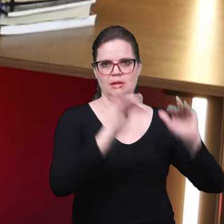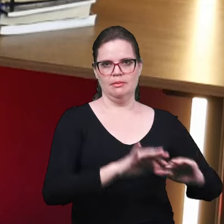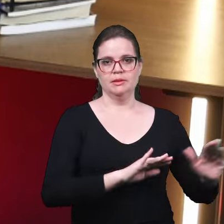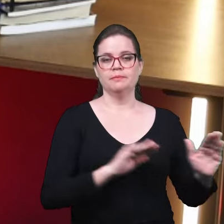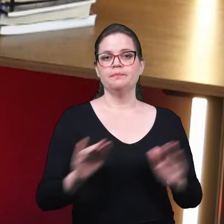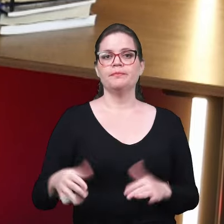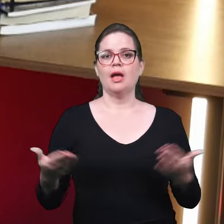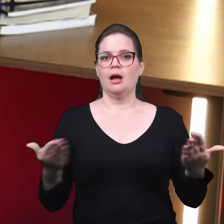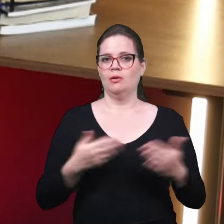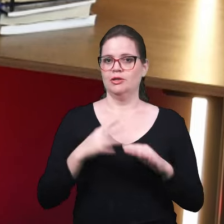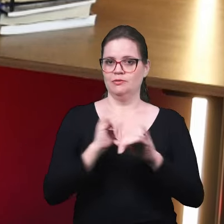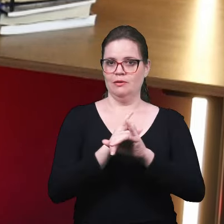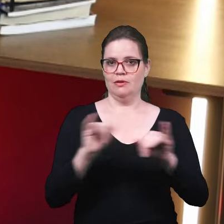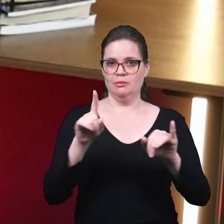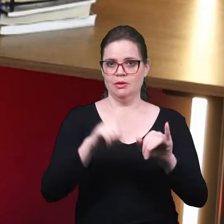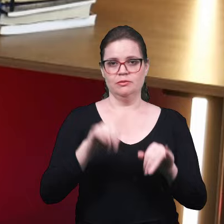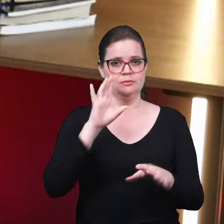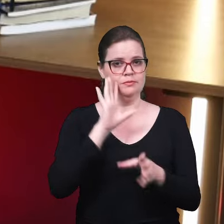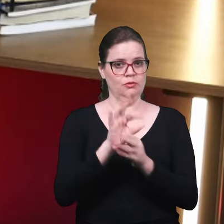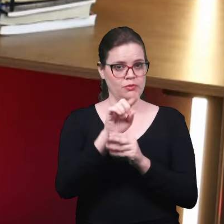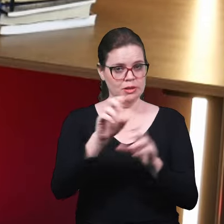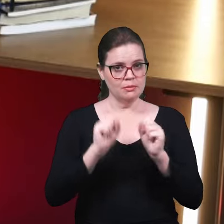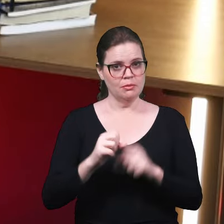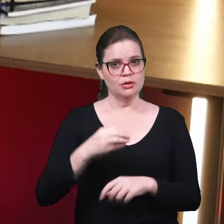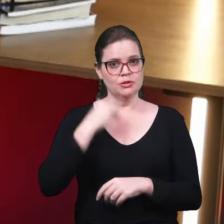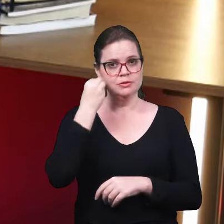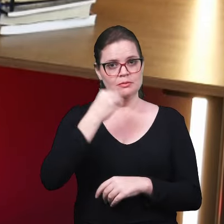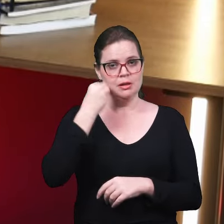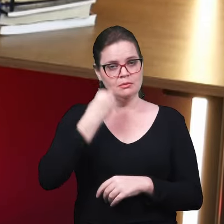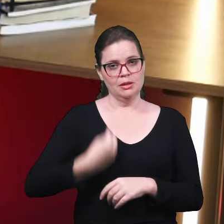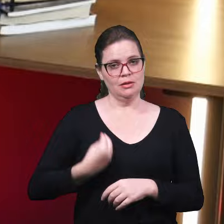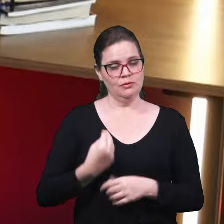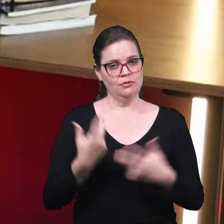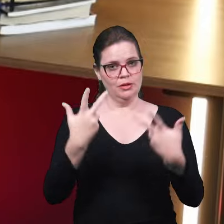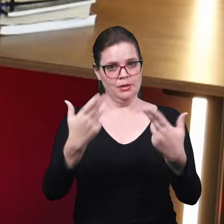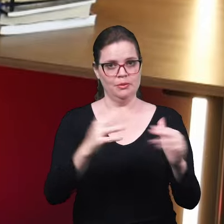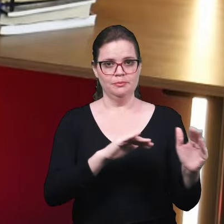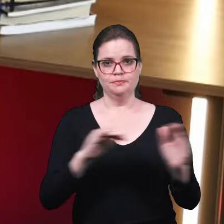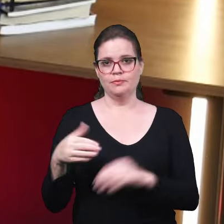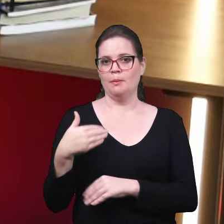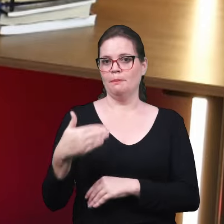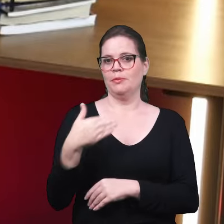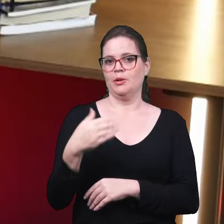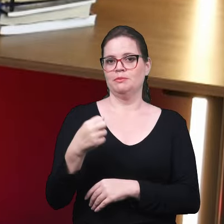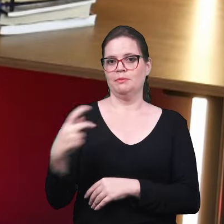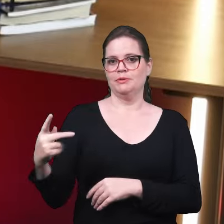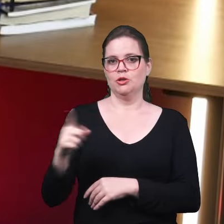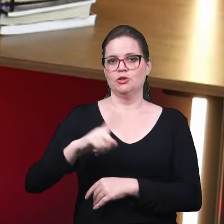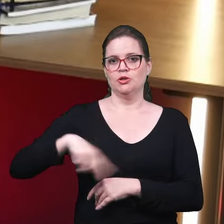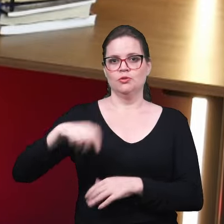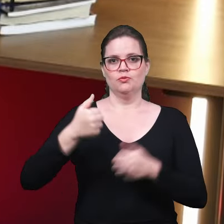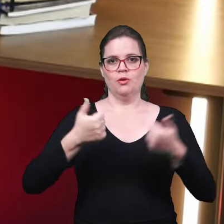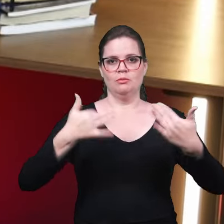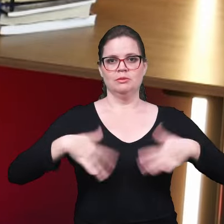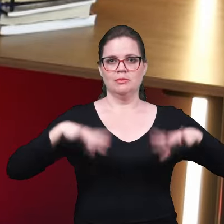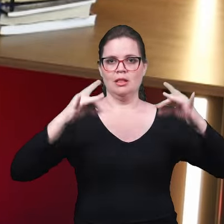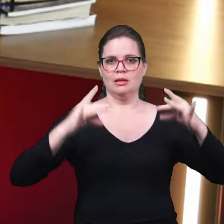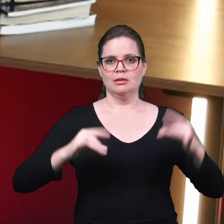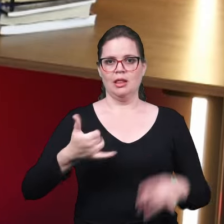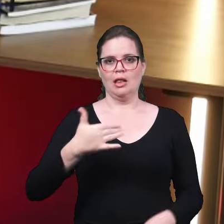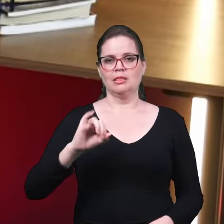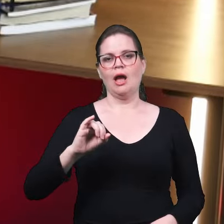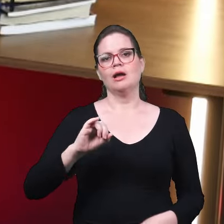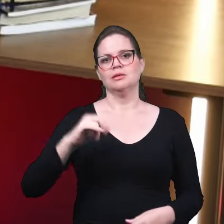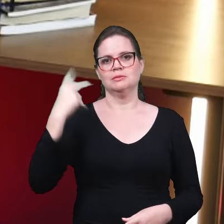essa palavra para você. Você pode viver isso. No próximo episódio, nós vamos falar e detalhar aqui as 10 pragas,